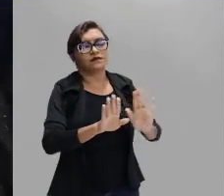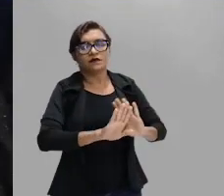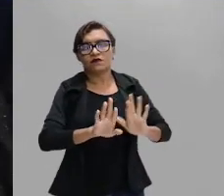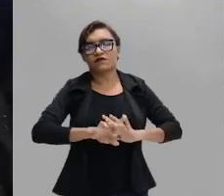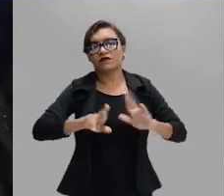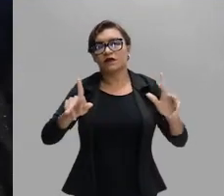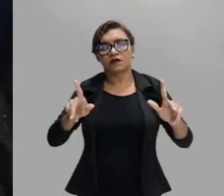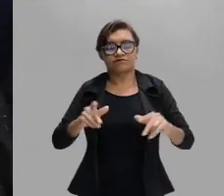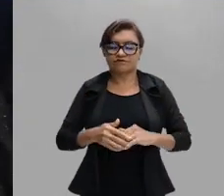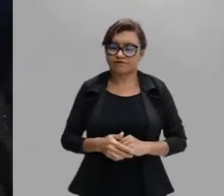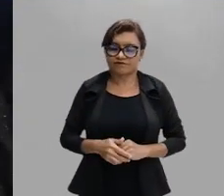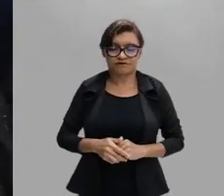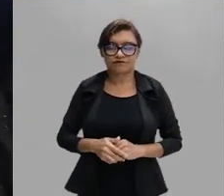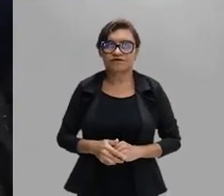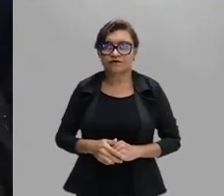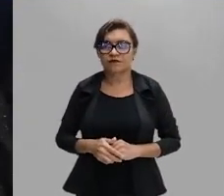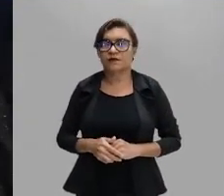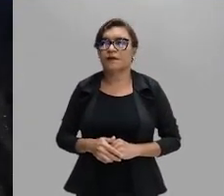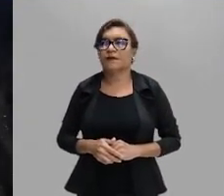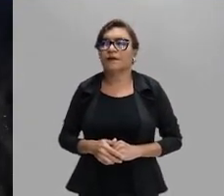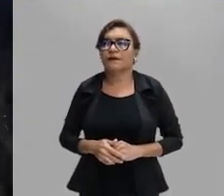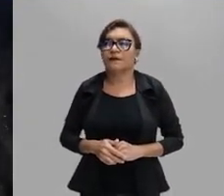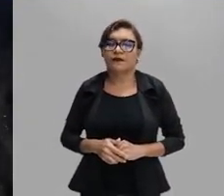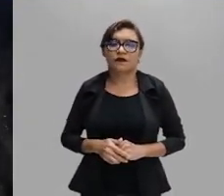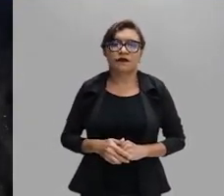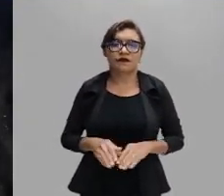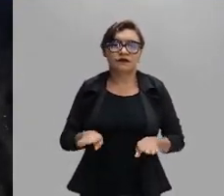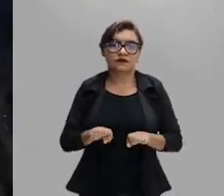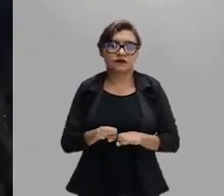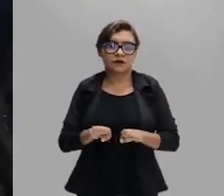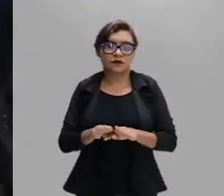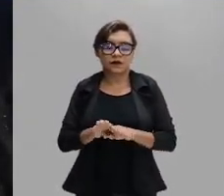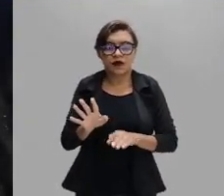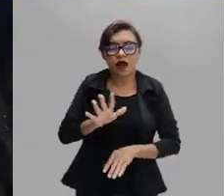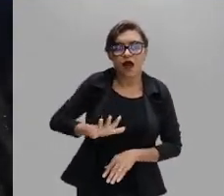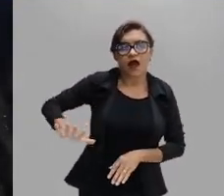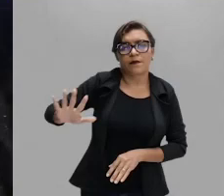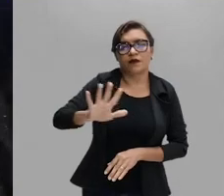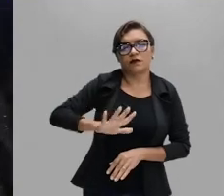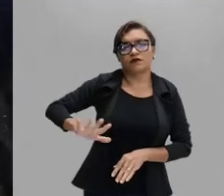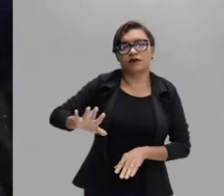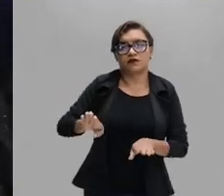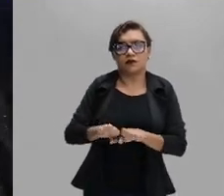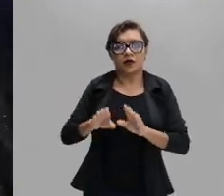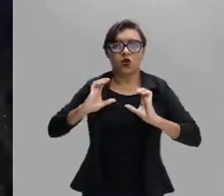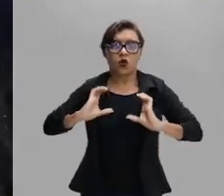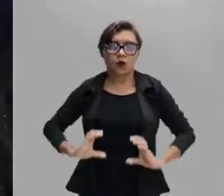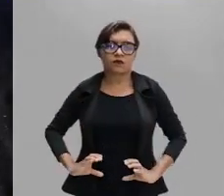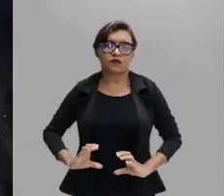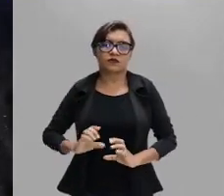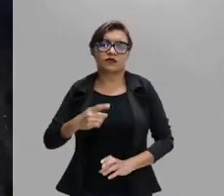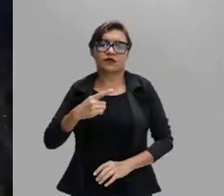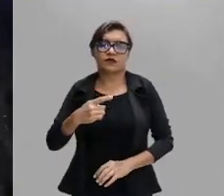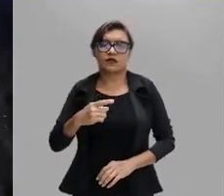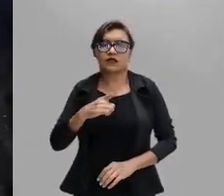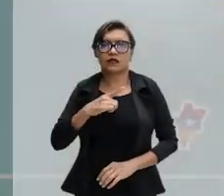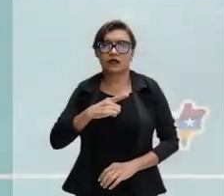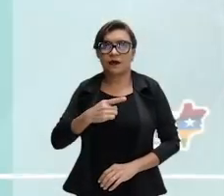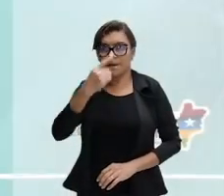de repente uma obesidade. Os aspectos ambientais e comportamentais, coloquei essas duas imagens